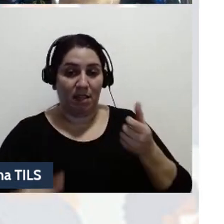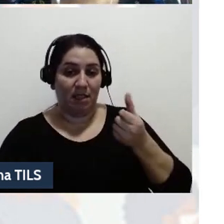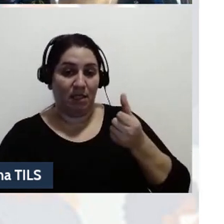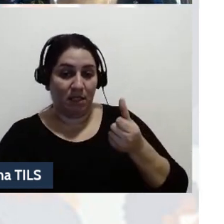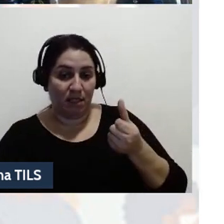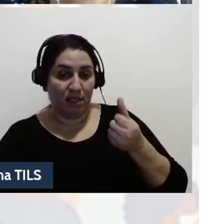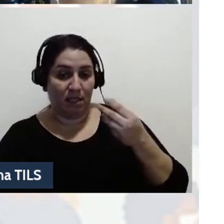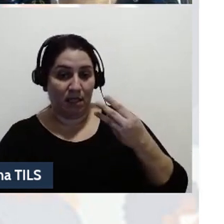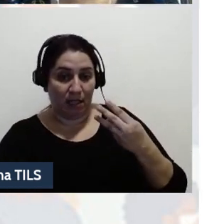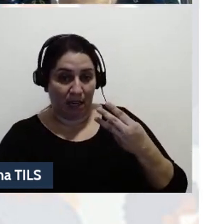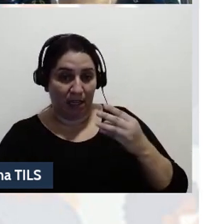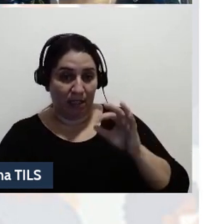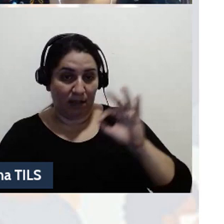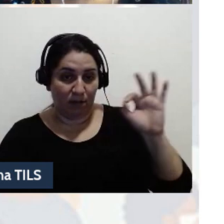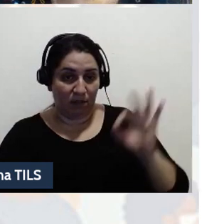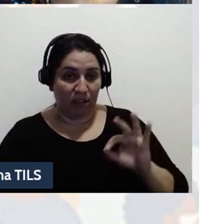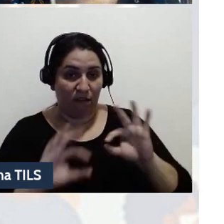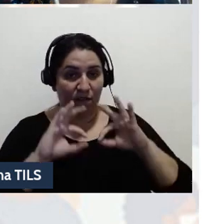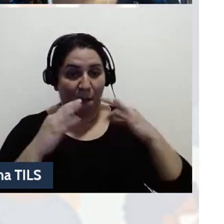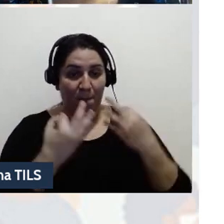famílias brancas, enquanto